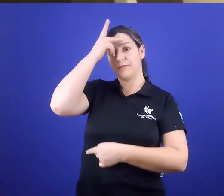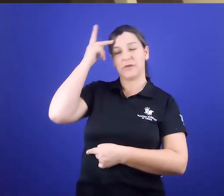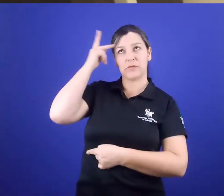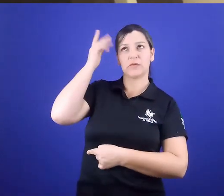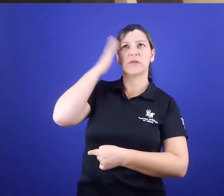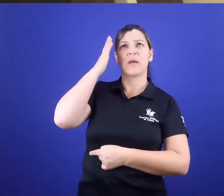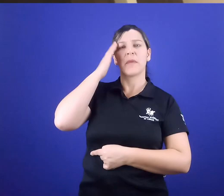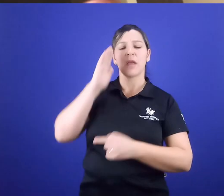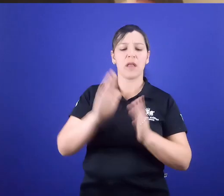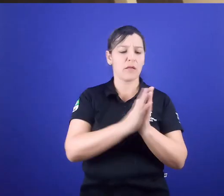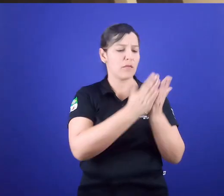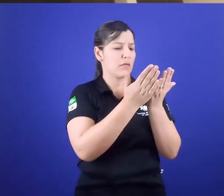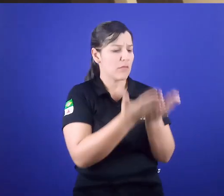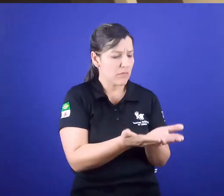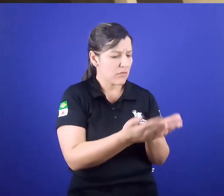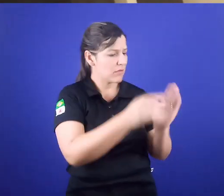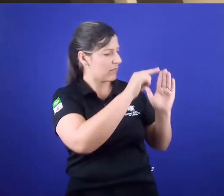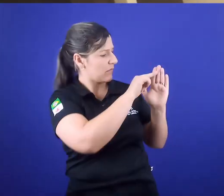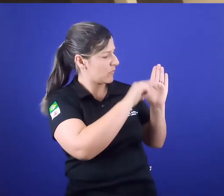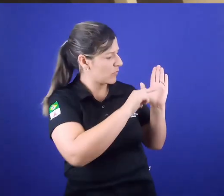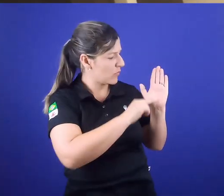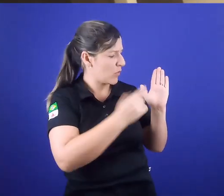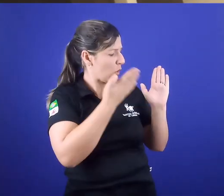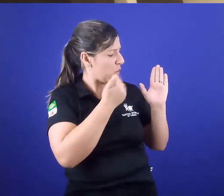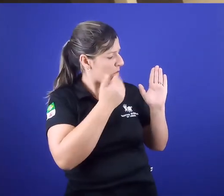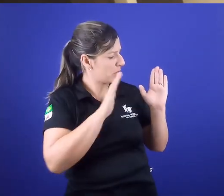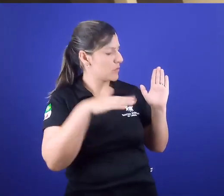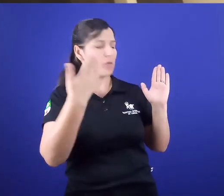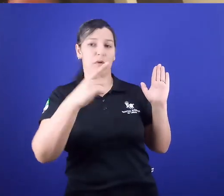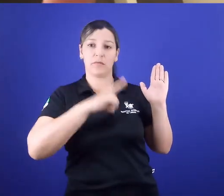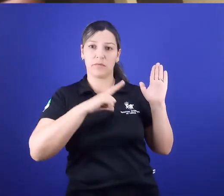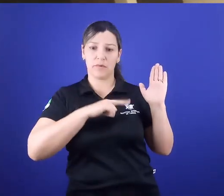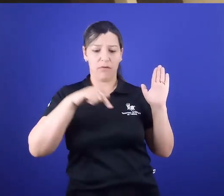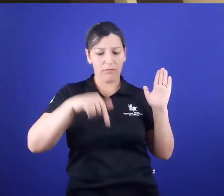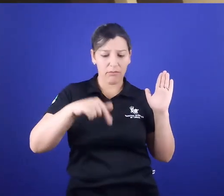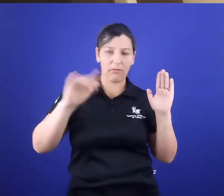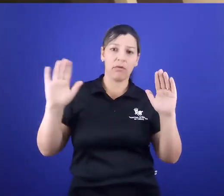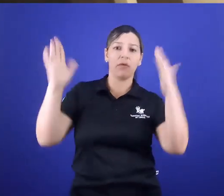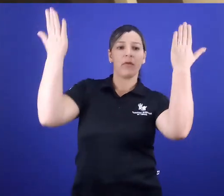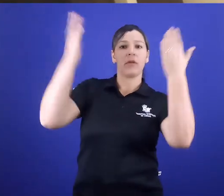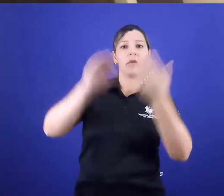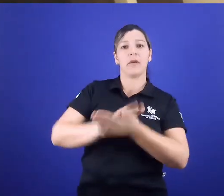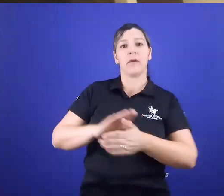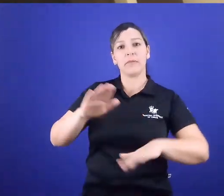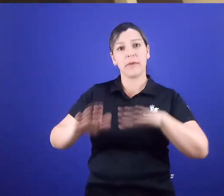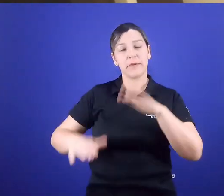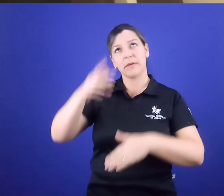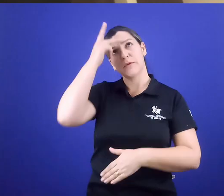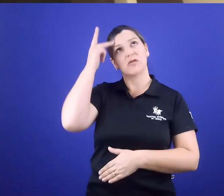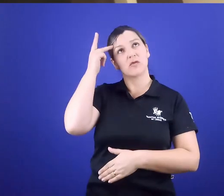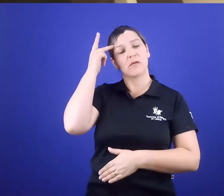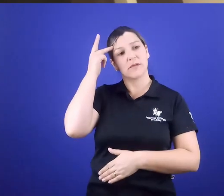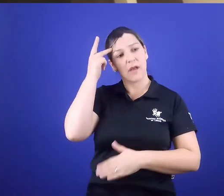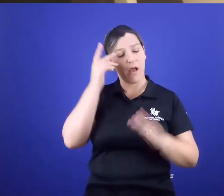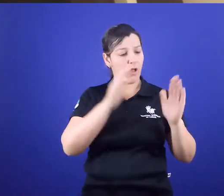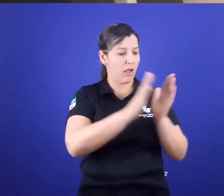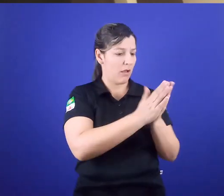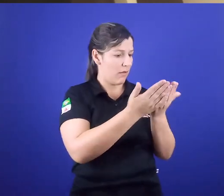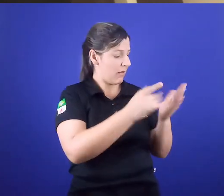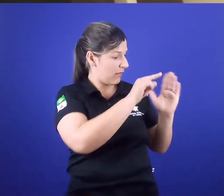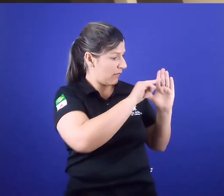que tem na festa, o que vai ser servido. Ele pode esperar um determinado alimento, porque ele quer muito comer